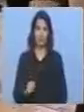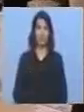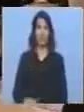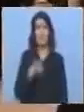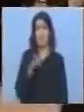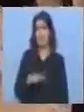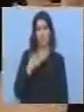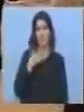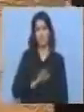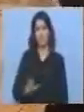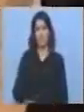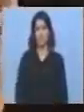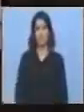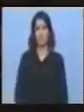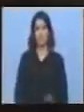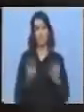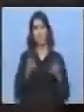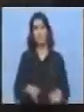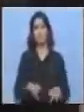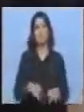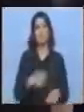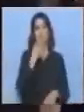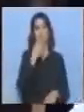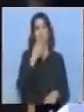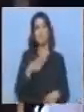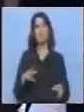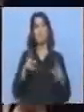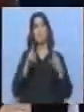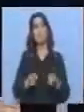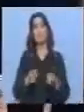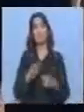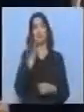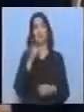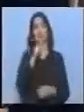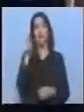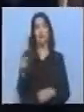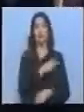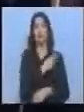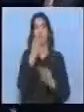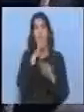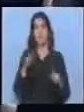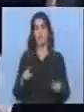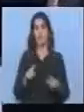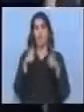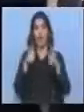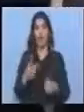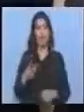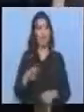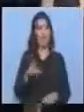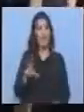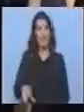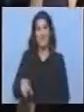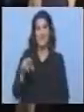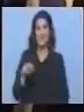de um ciclo para Marcelo, o início para muitos jovens na faculdade do professor que nunca deu um 19, a nota